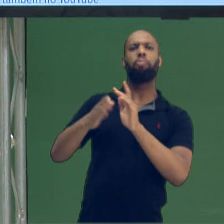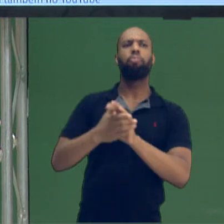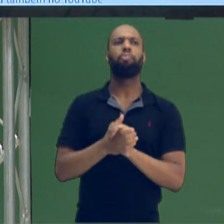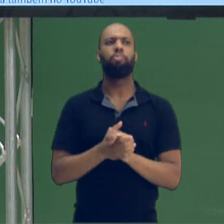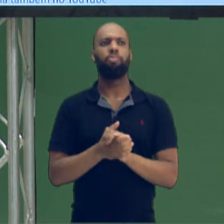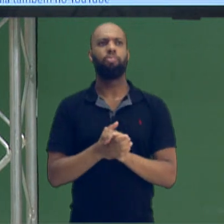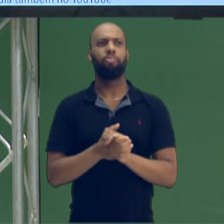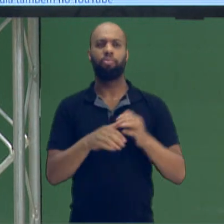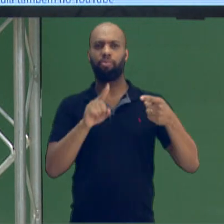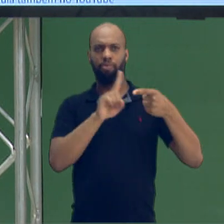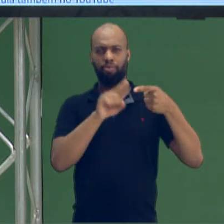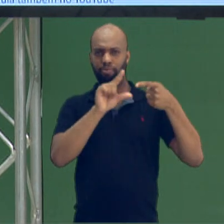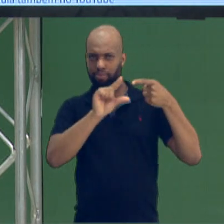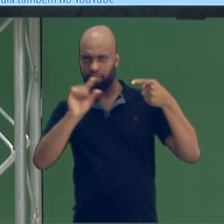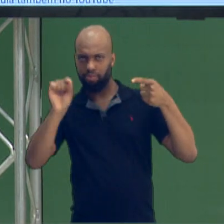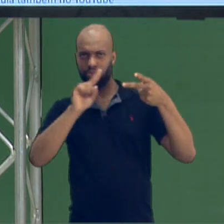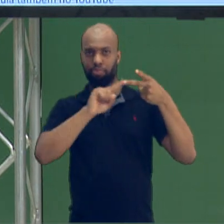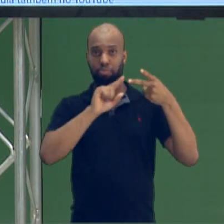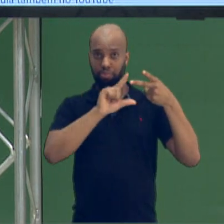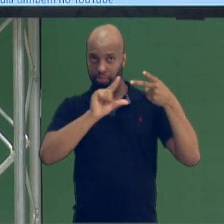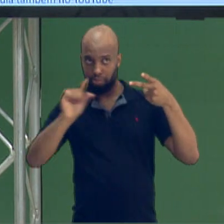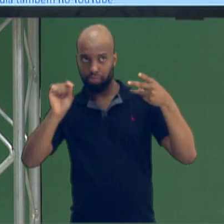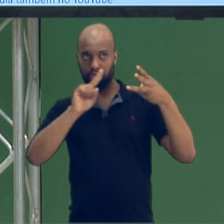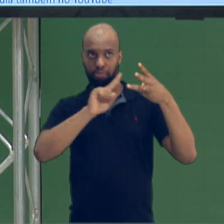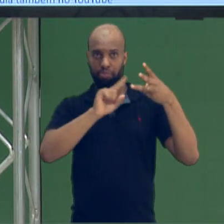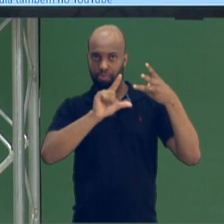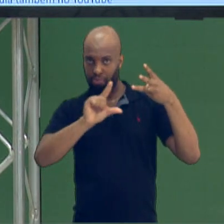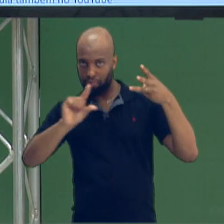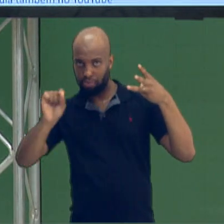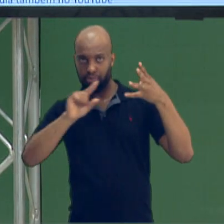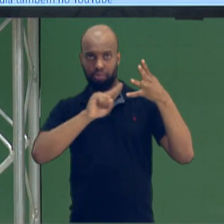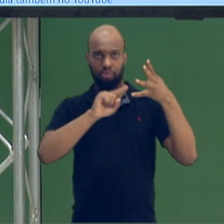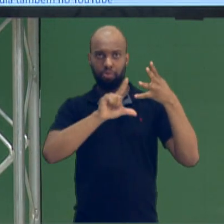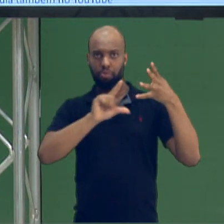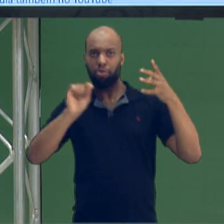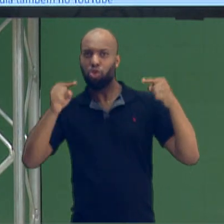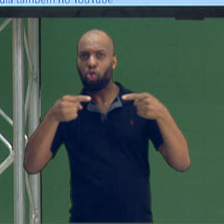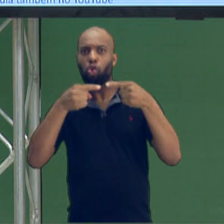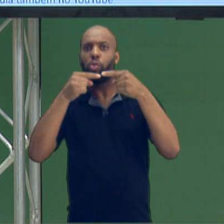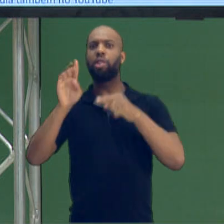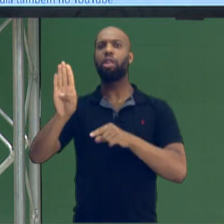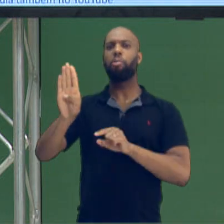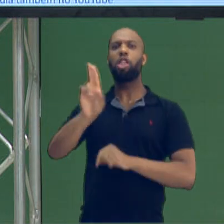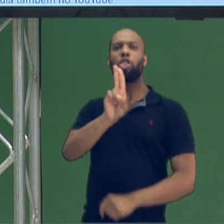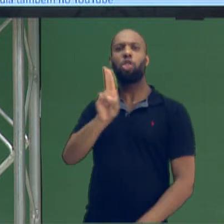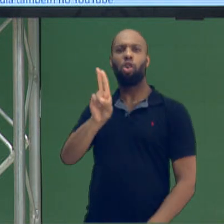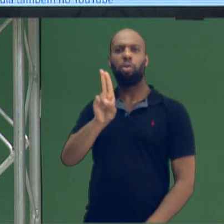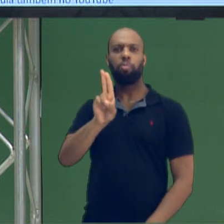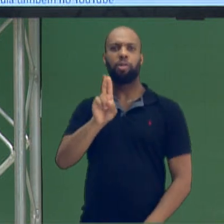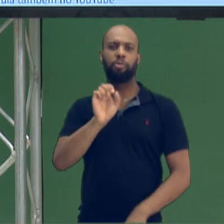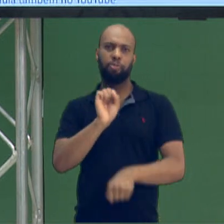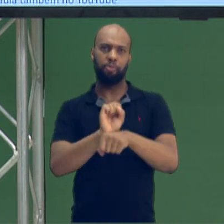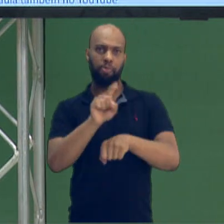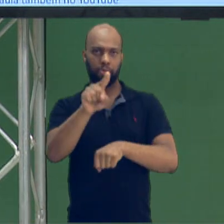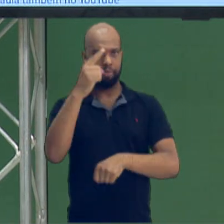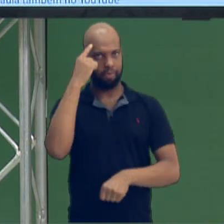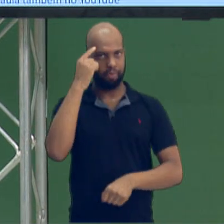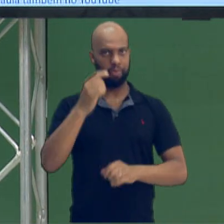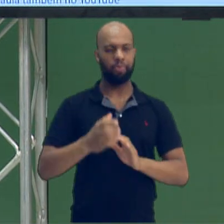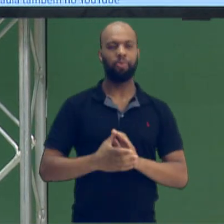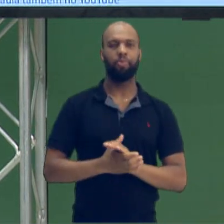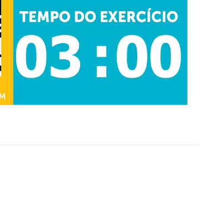lá, coeficiente angular, termo avulso, coeficiente linear ou termo independente ou termo nulo? Tempinho para pensar.